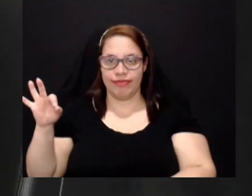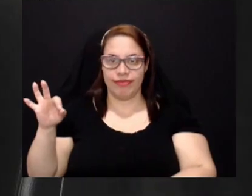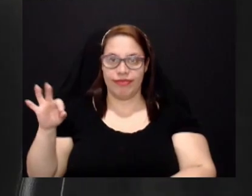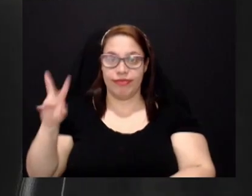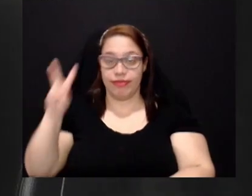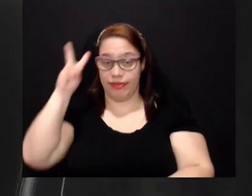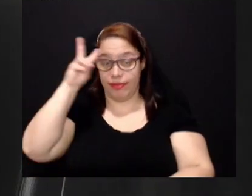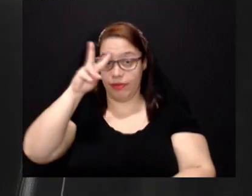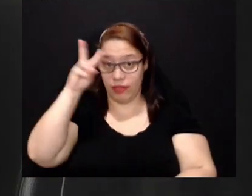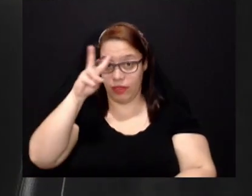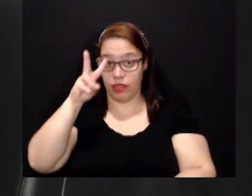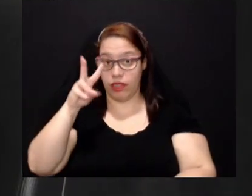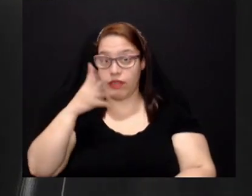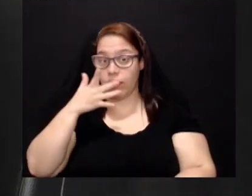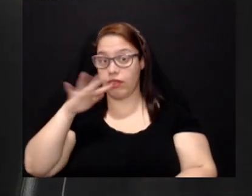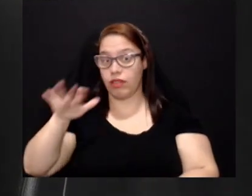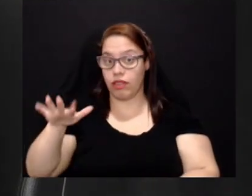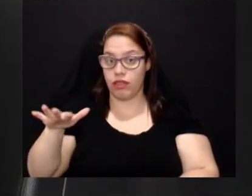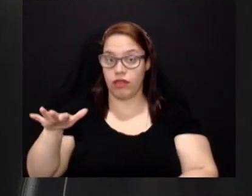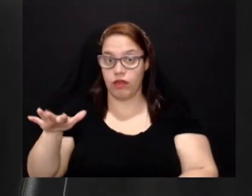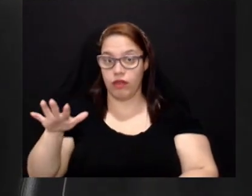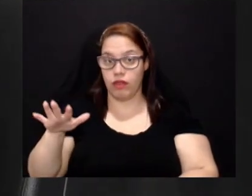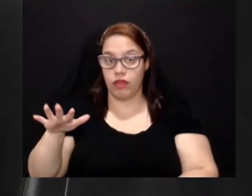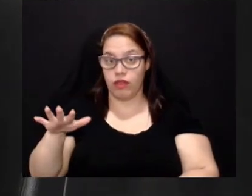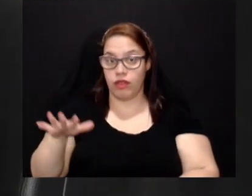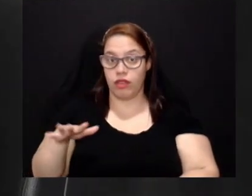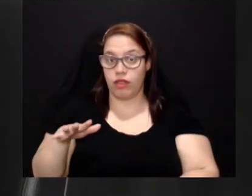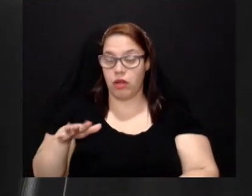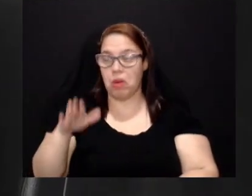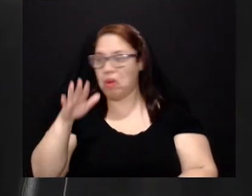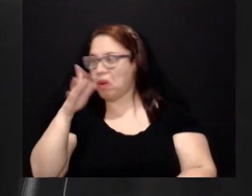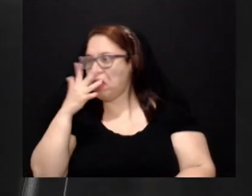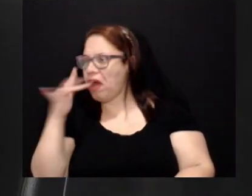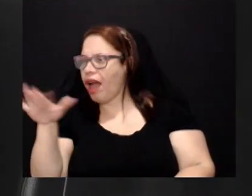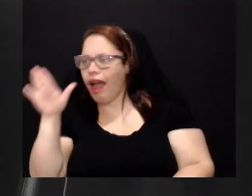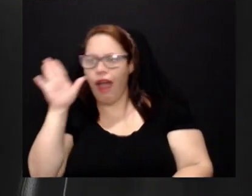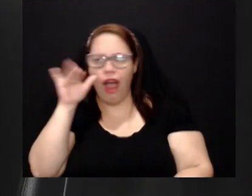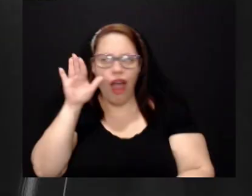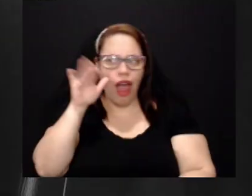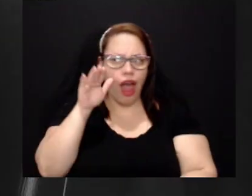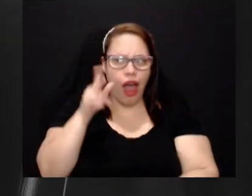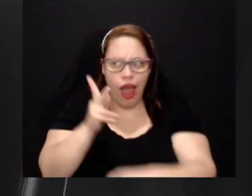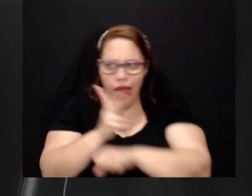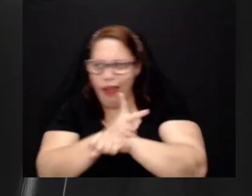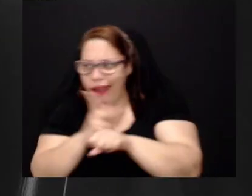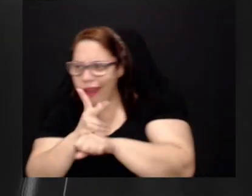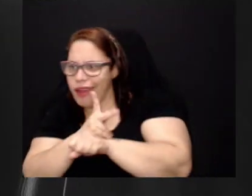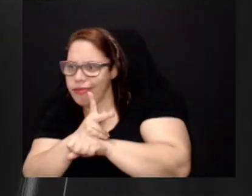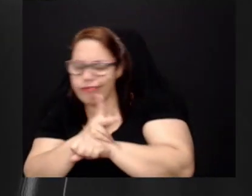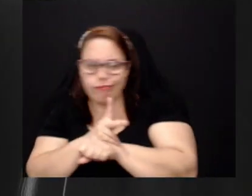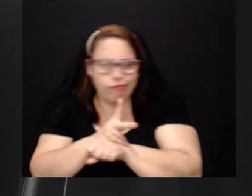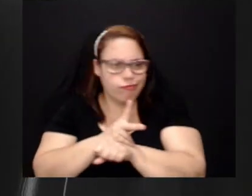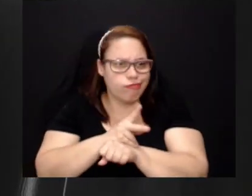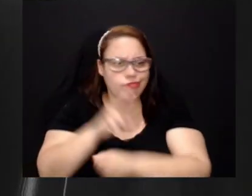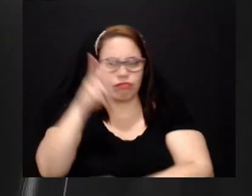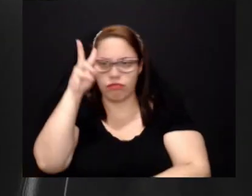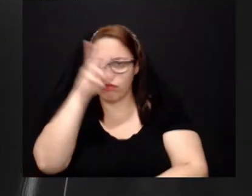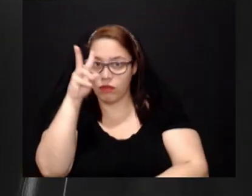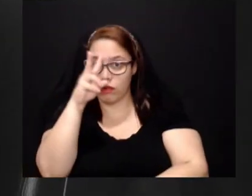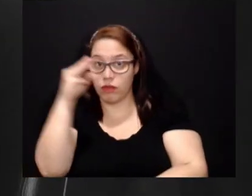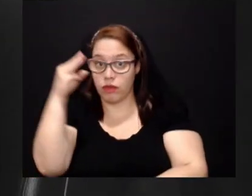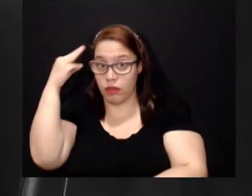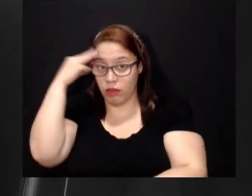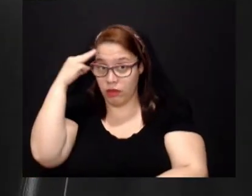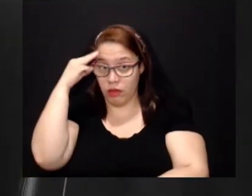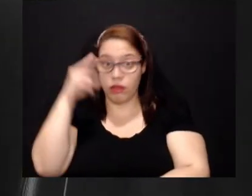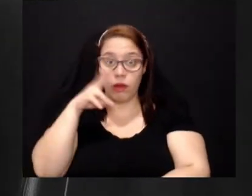pequena, eu sempre fui uma criança muito curiosa, aquela criança que gosta de fuçar nas coisas. E eu lembro, tenho uma memória muito forte do meu